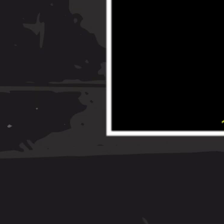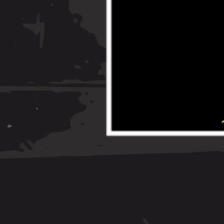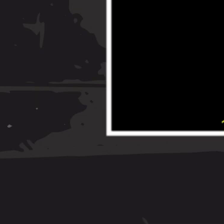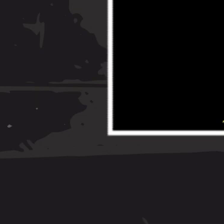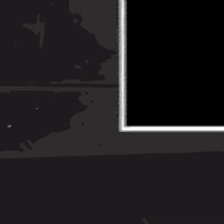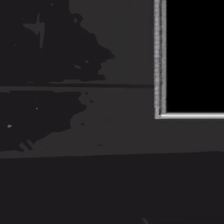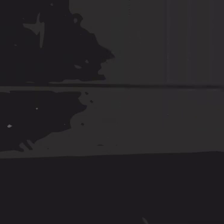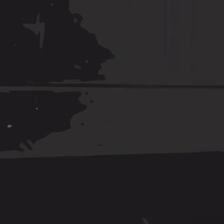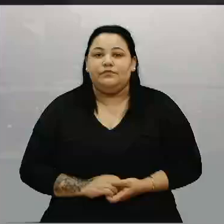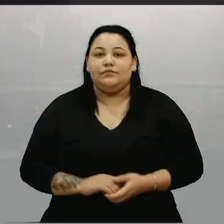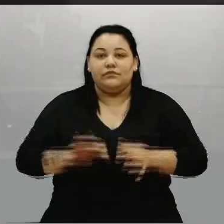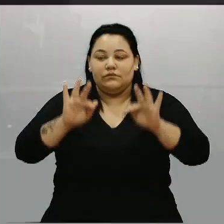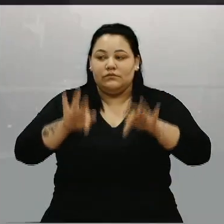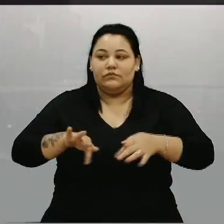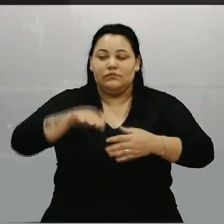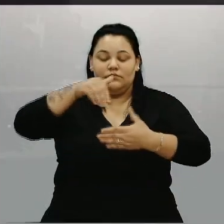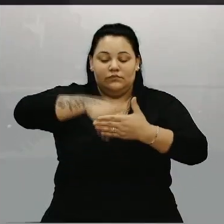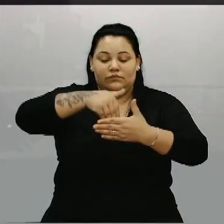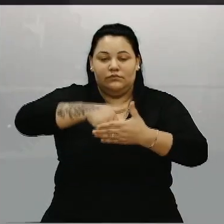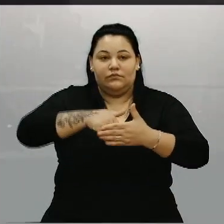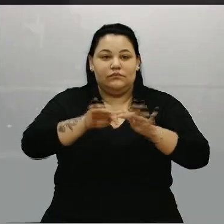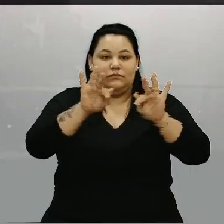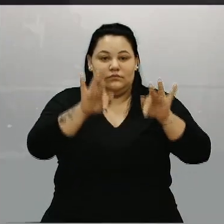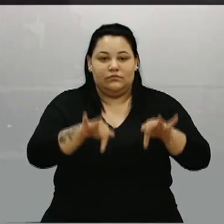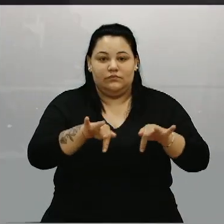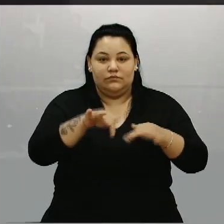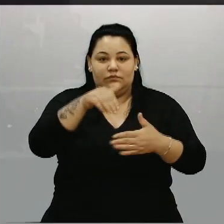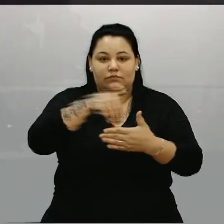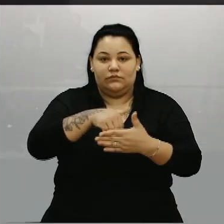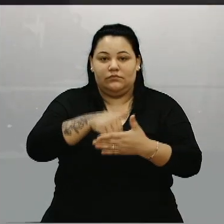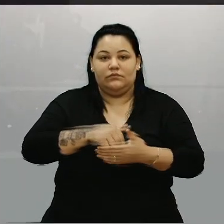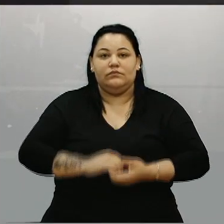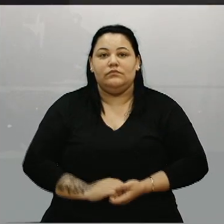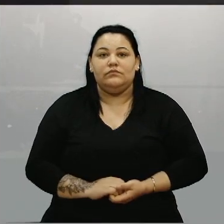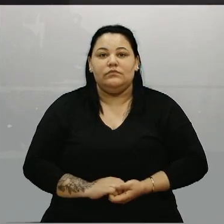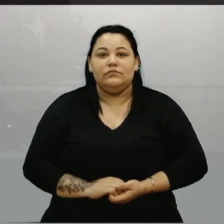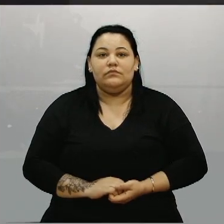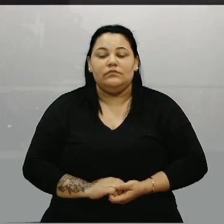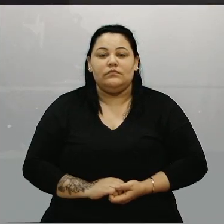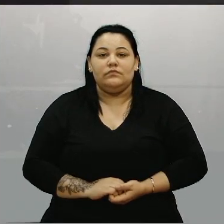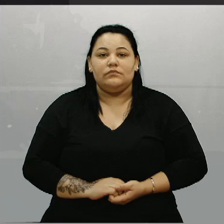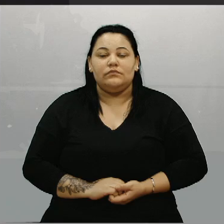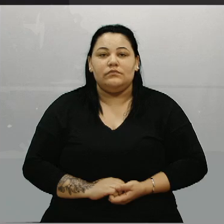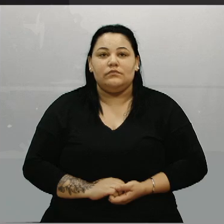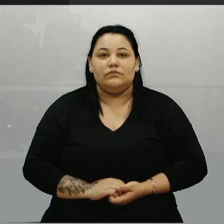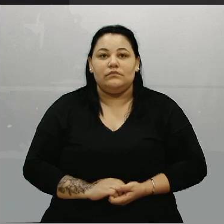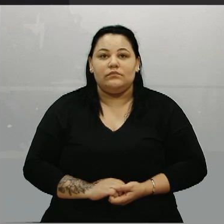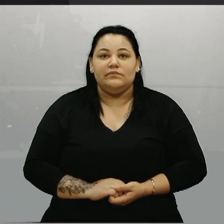Encerrado o registro dos votos, encerrada a votação.